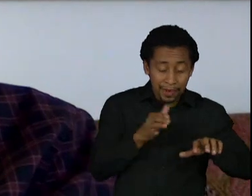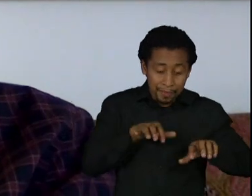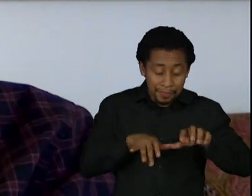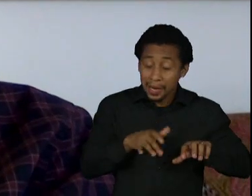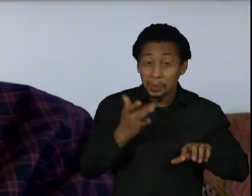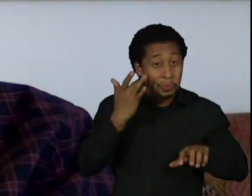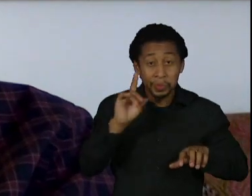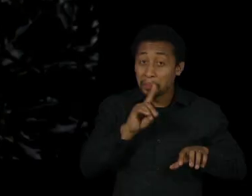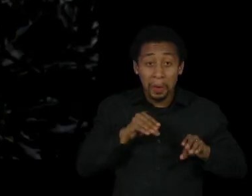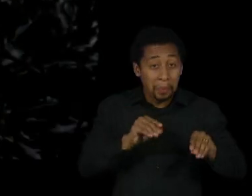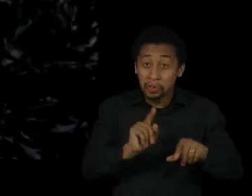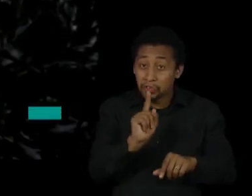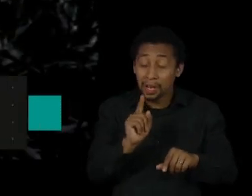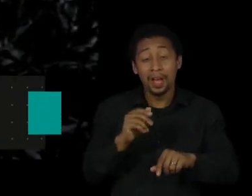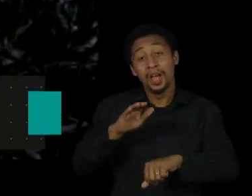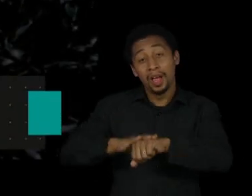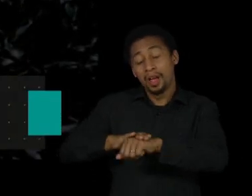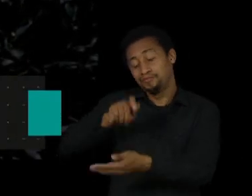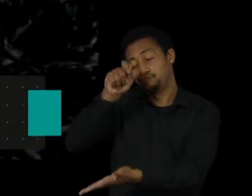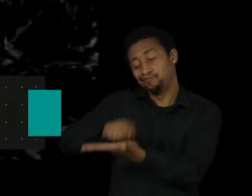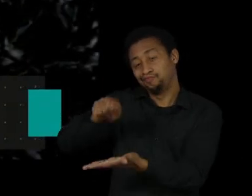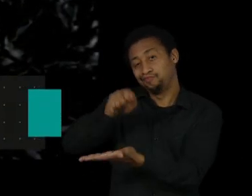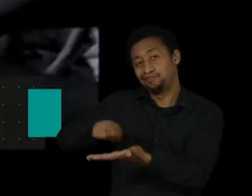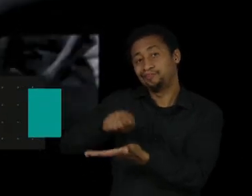com esse dedo assim.